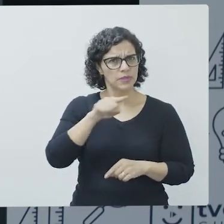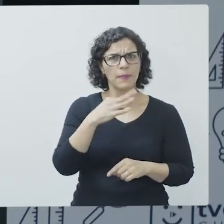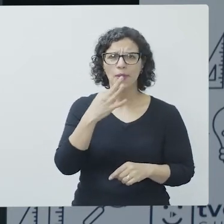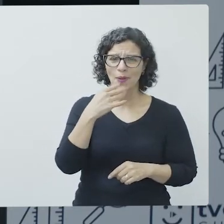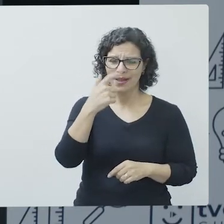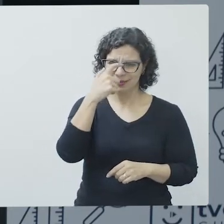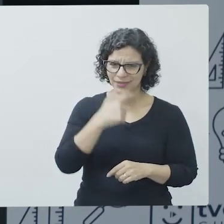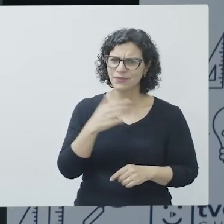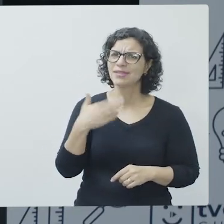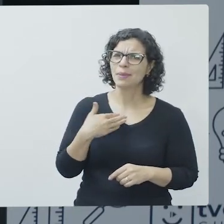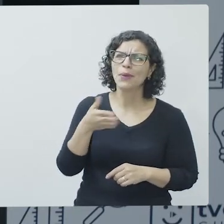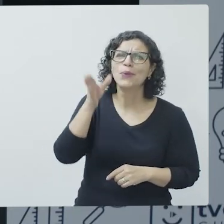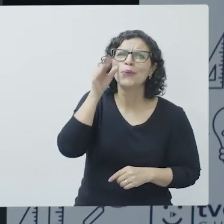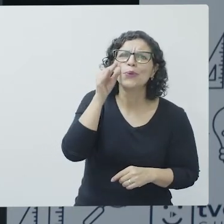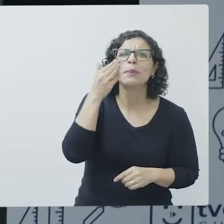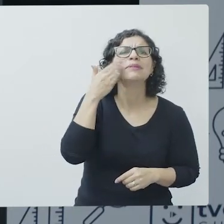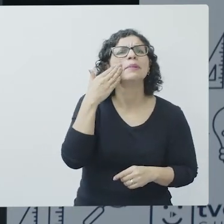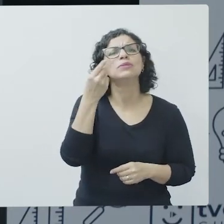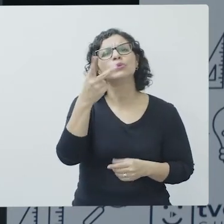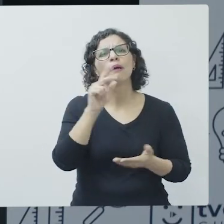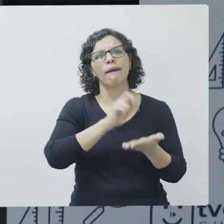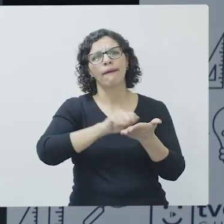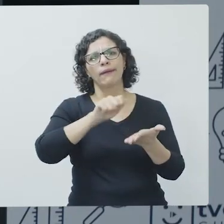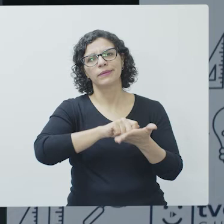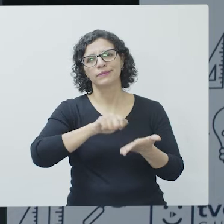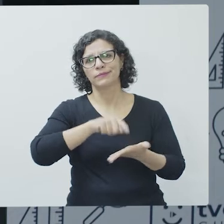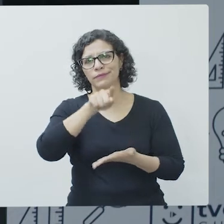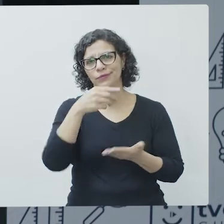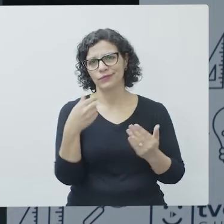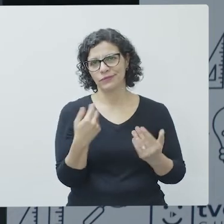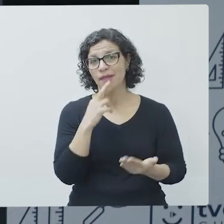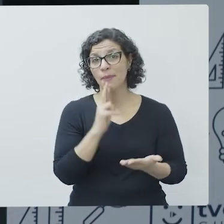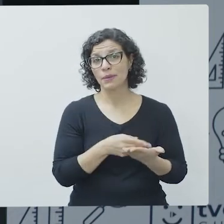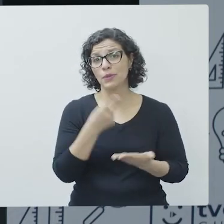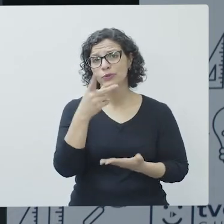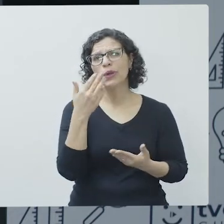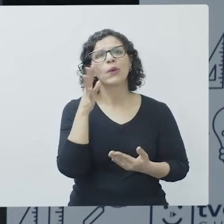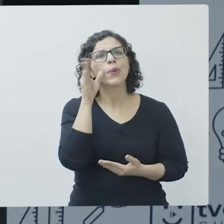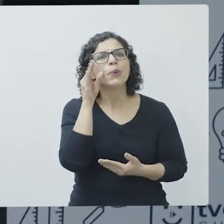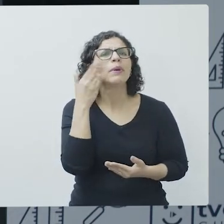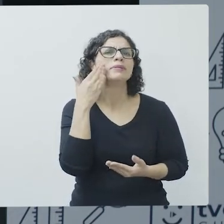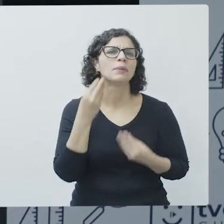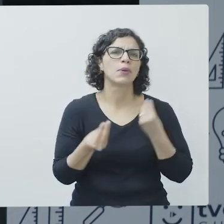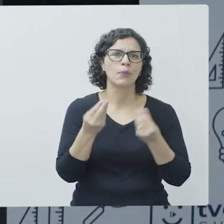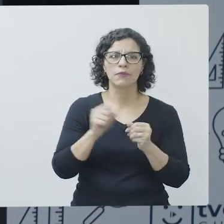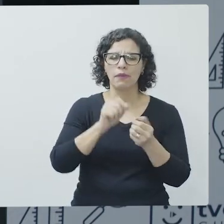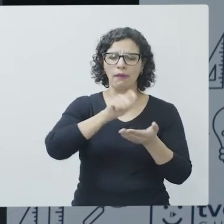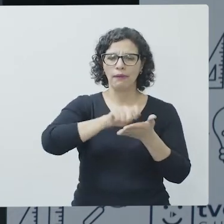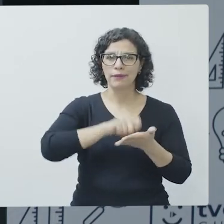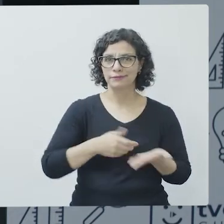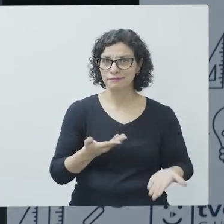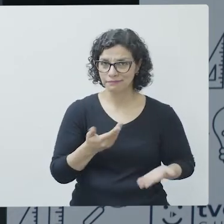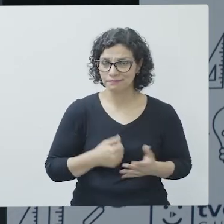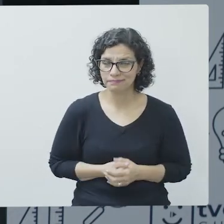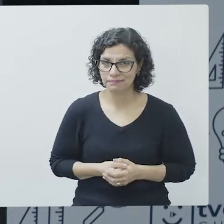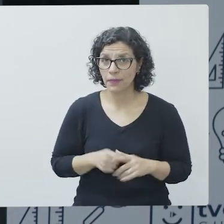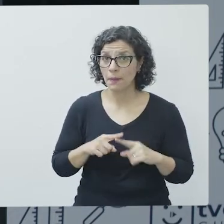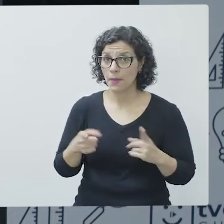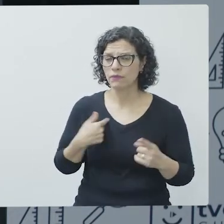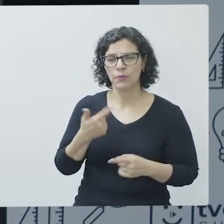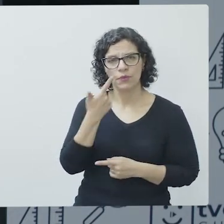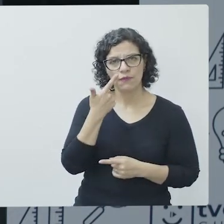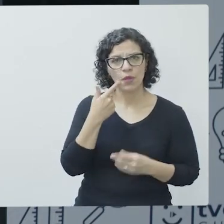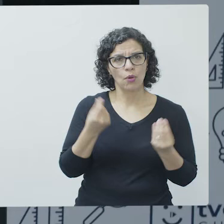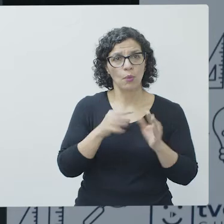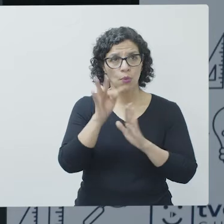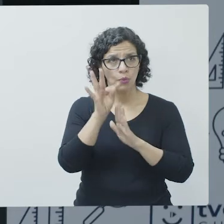me conhecendo do jeito que você me conhece, você sabe que uma das coisas que eu sou é curioso e eu fico curioso para saber da sua resposta. Mas